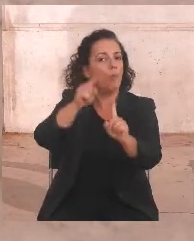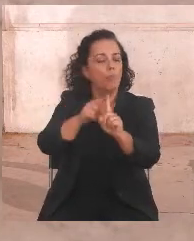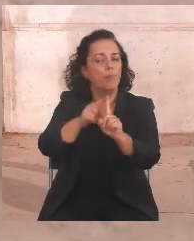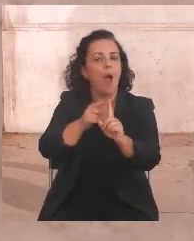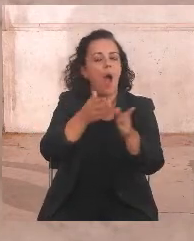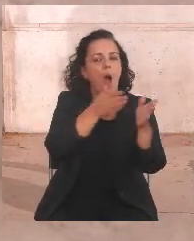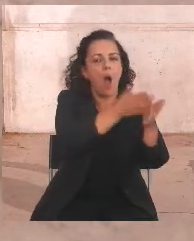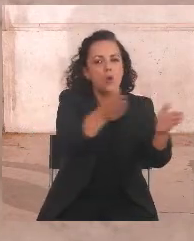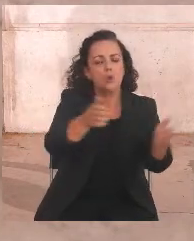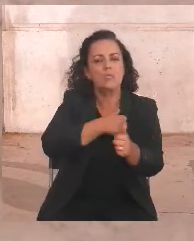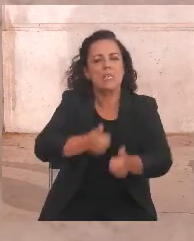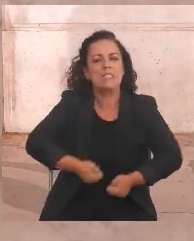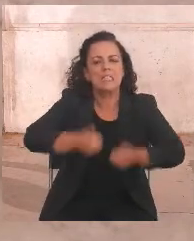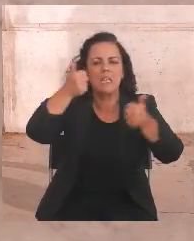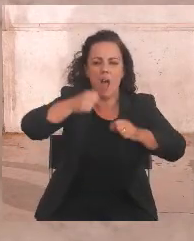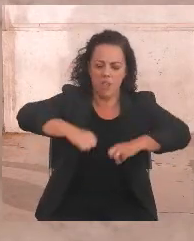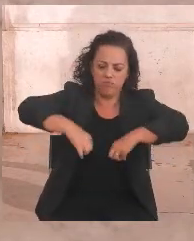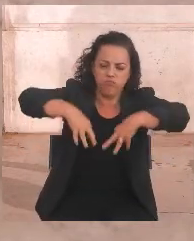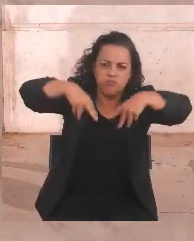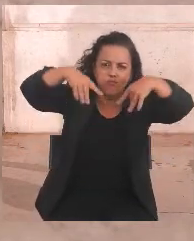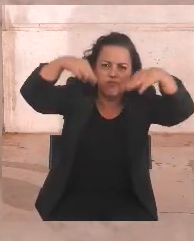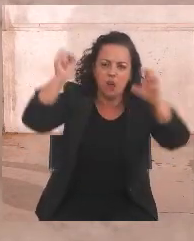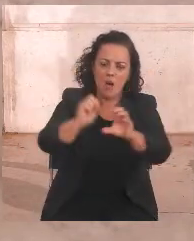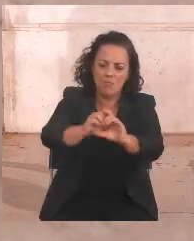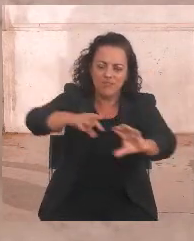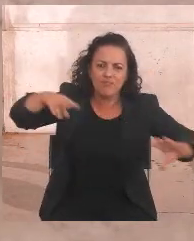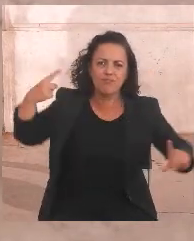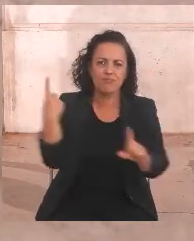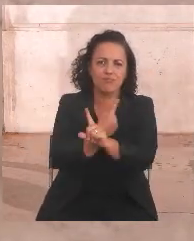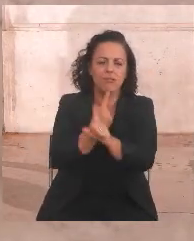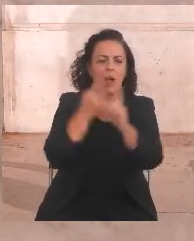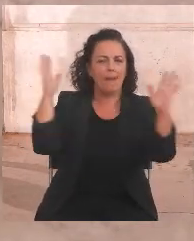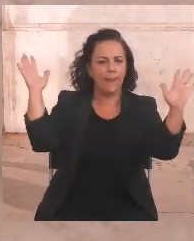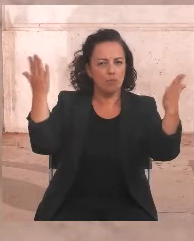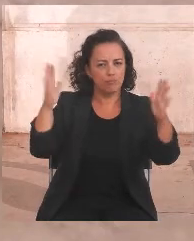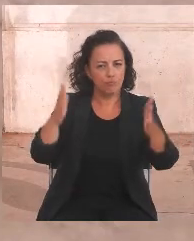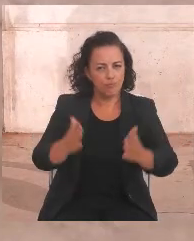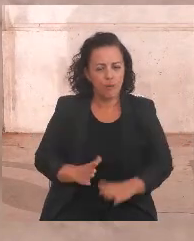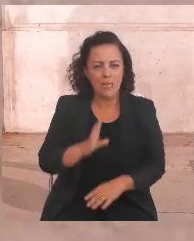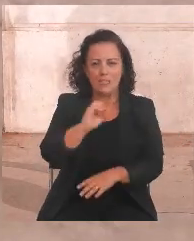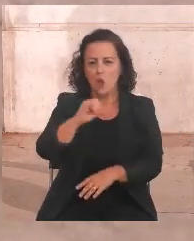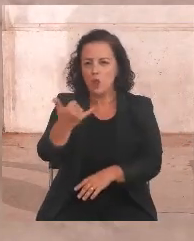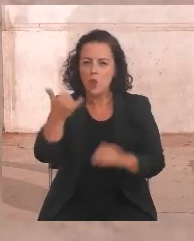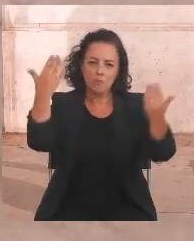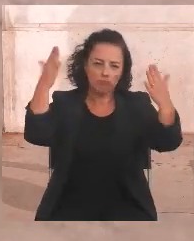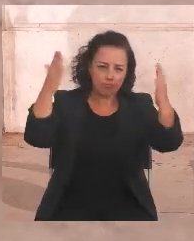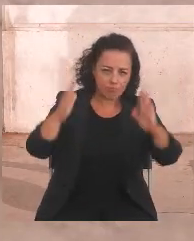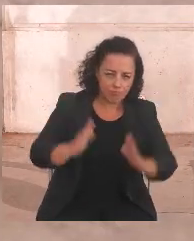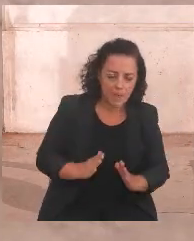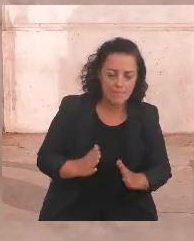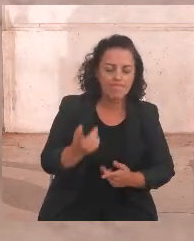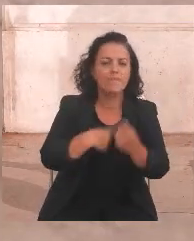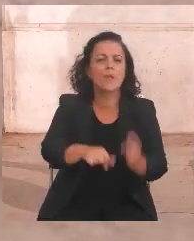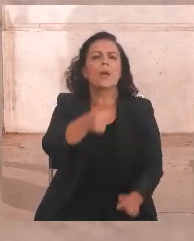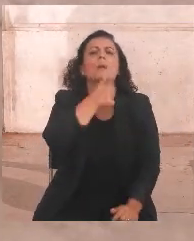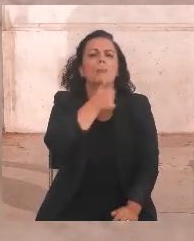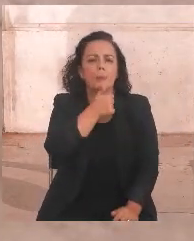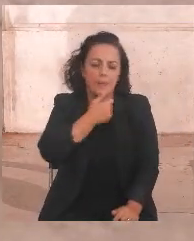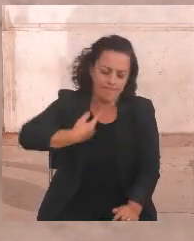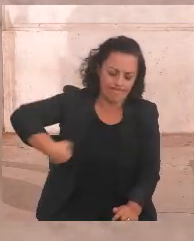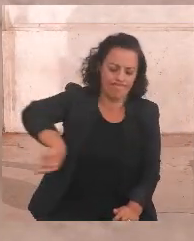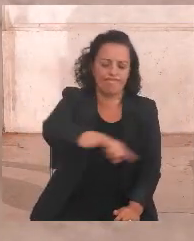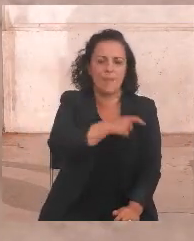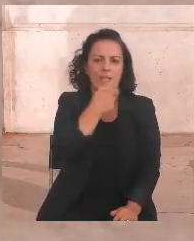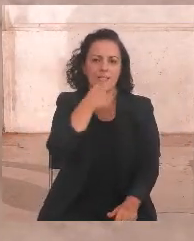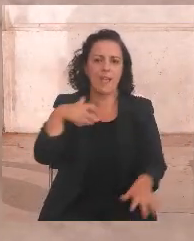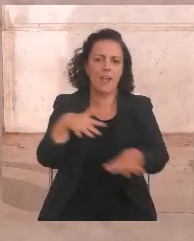a descarbonizar, as cidades a serem neutras do ponto de vista de emissões de carbono. E para isso, digo-vos, vamos trabalhar em rede